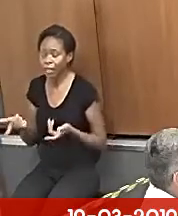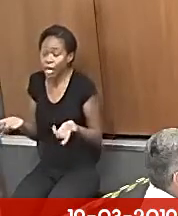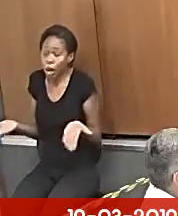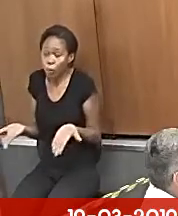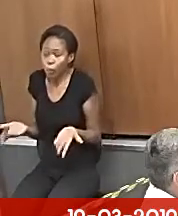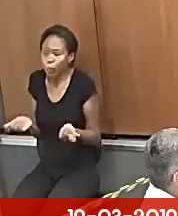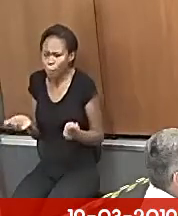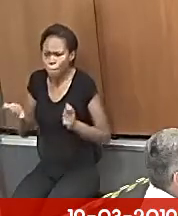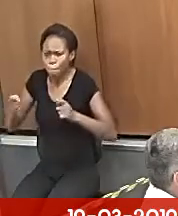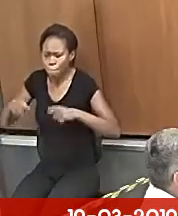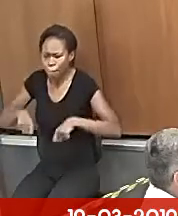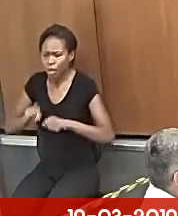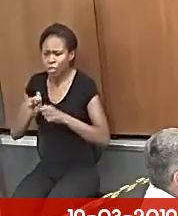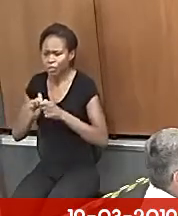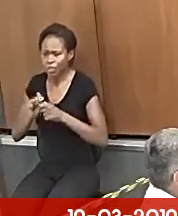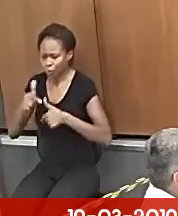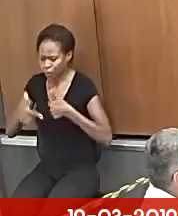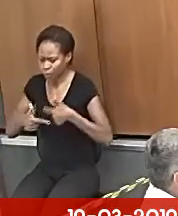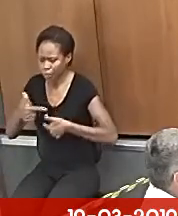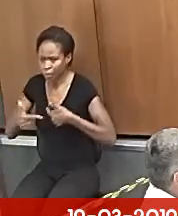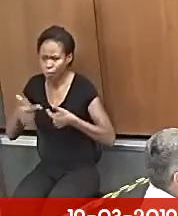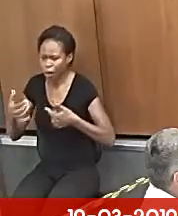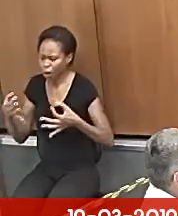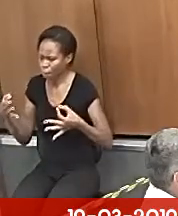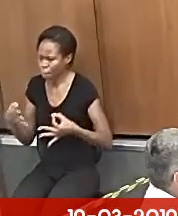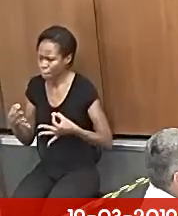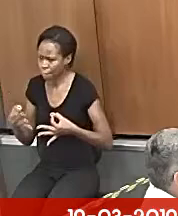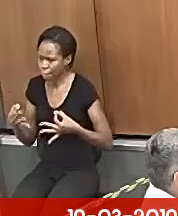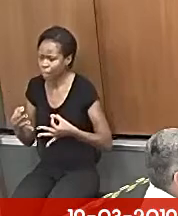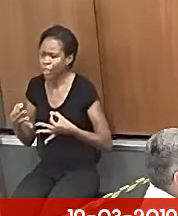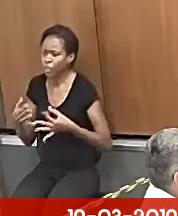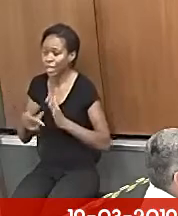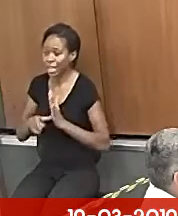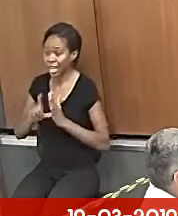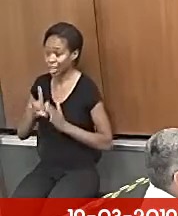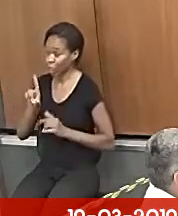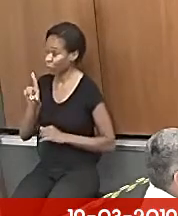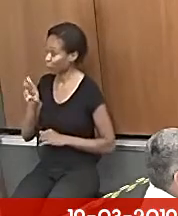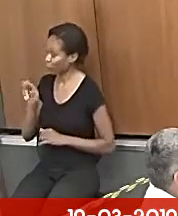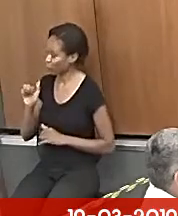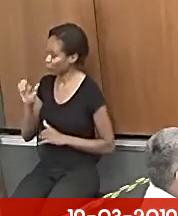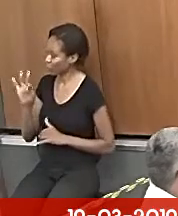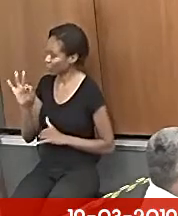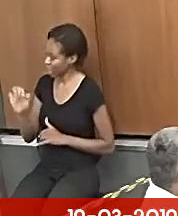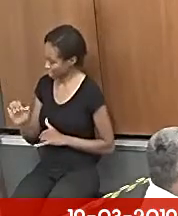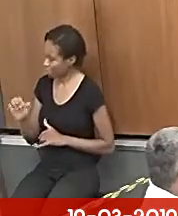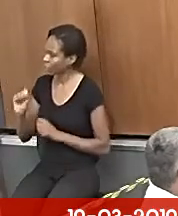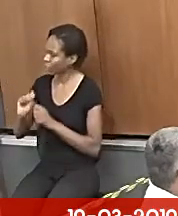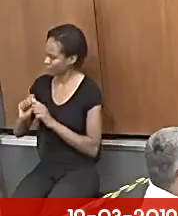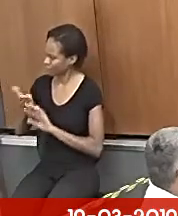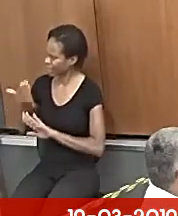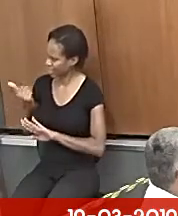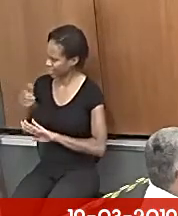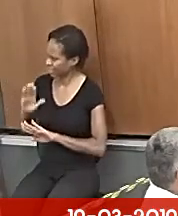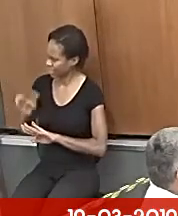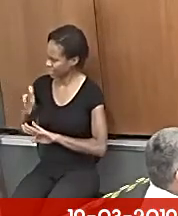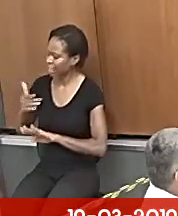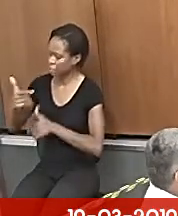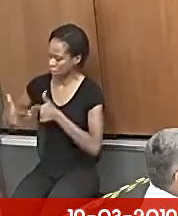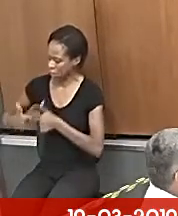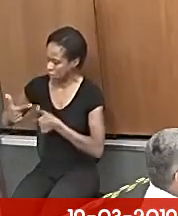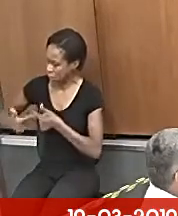é suceder os trabalhos maravilhosos que duarte construiu não será fácil tarefa árdua na época o nosso presidente